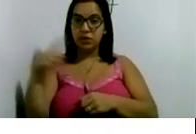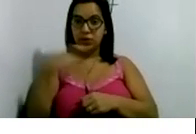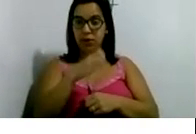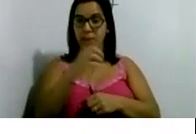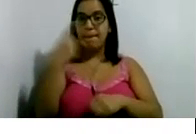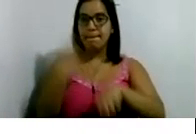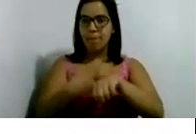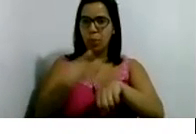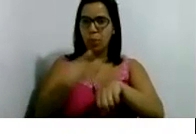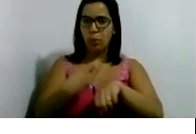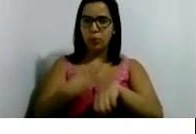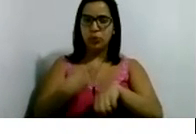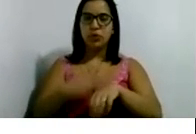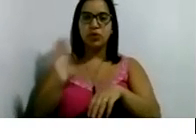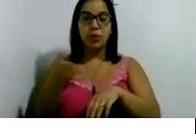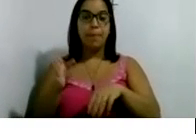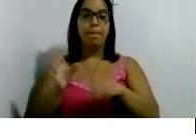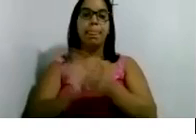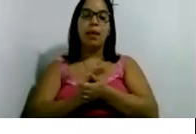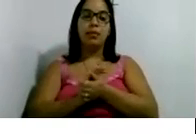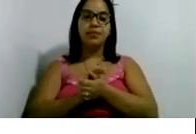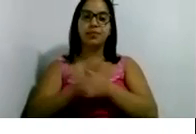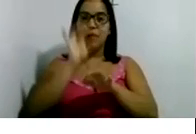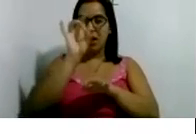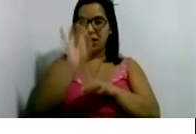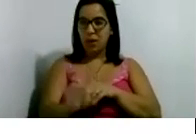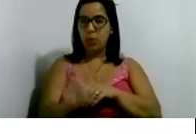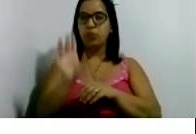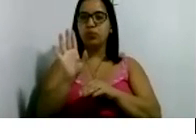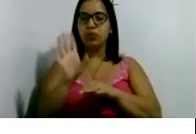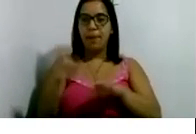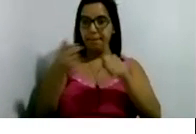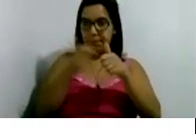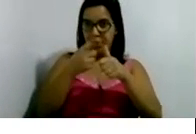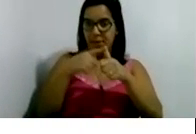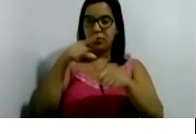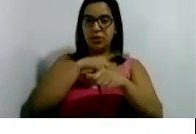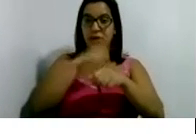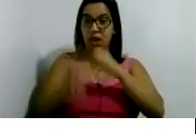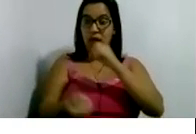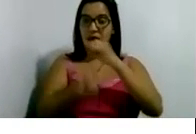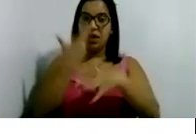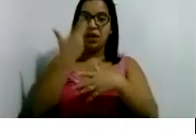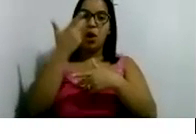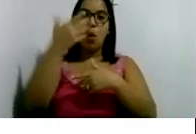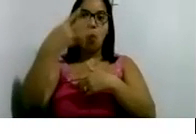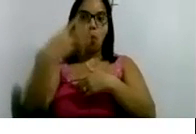maduros. Ou seja, para cada espermatócito primário, a gente tem a formação de